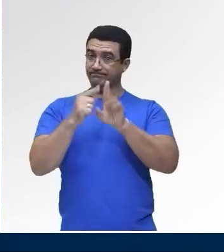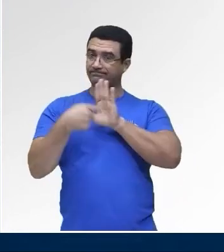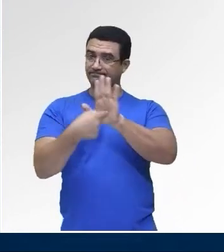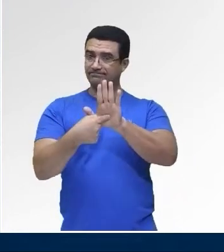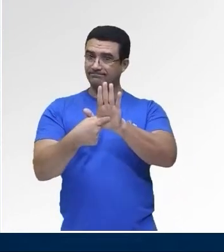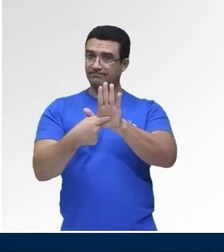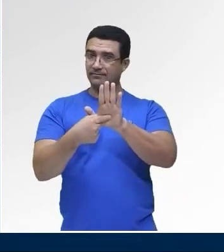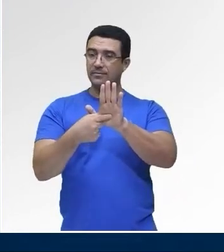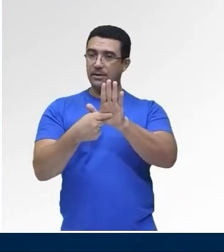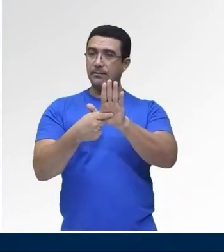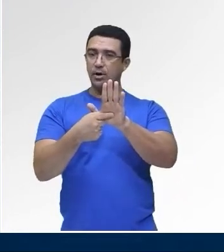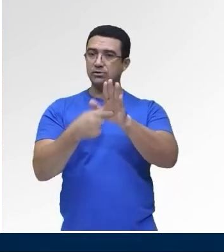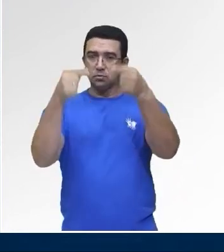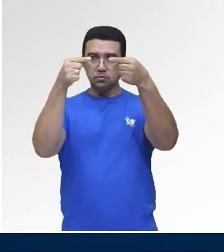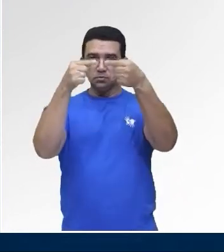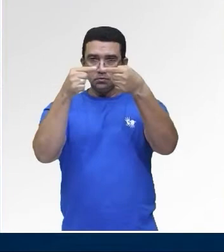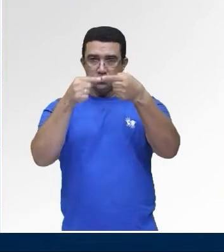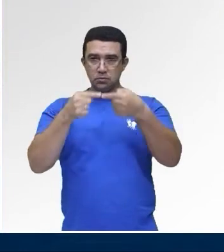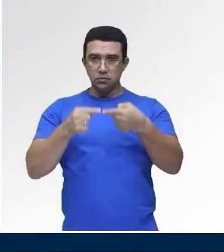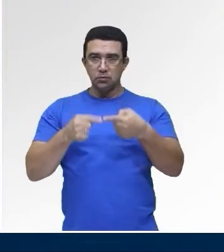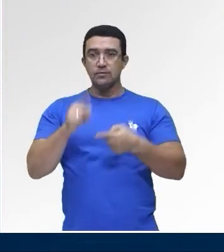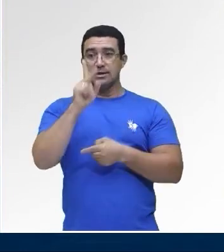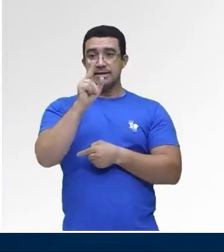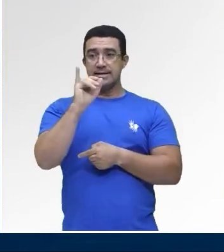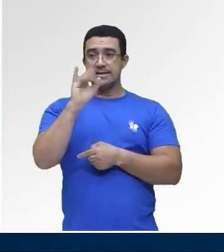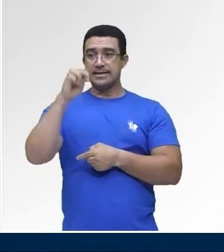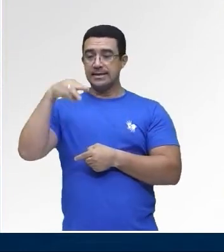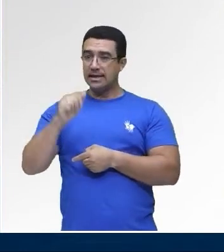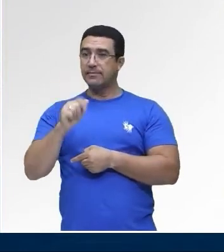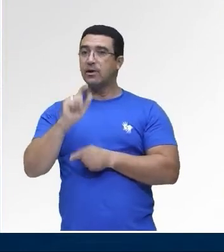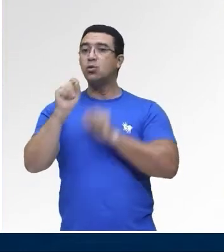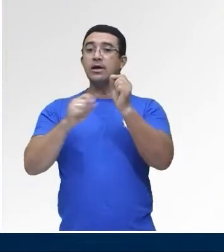rima, que marca a musicalidade dos versos por